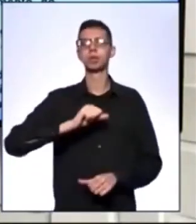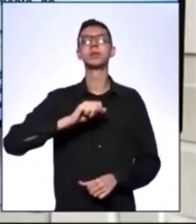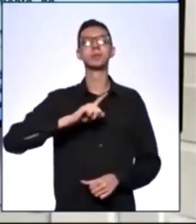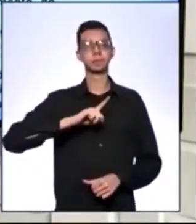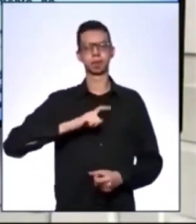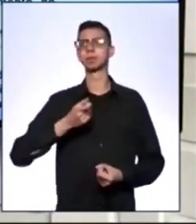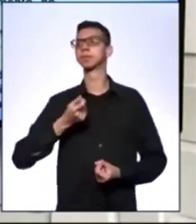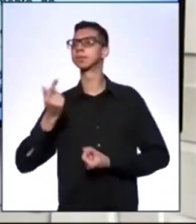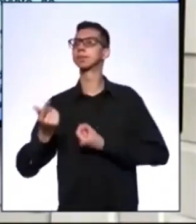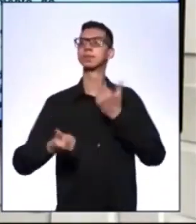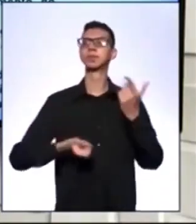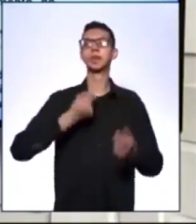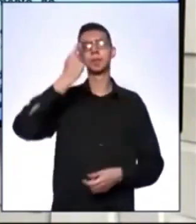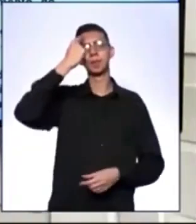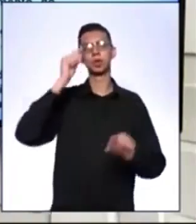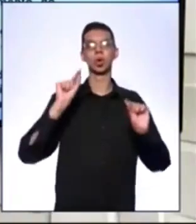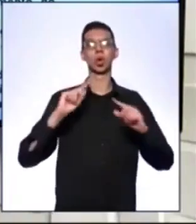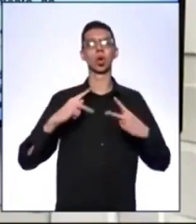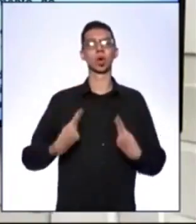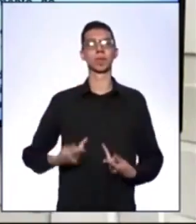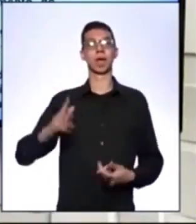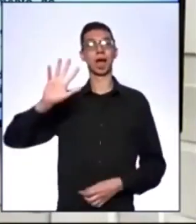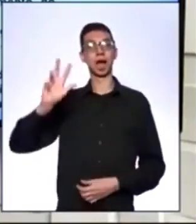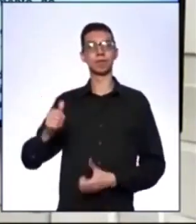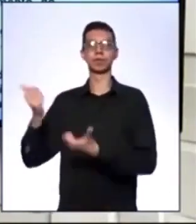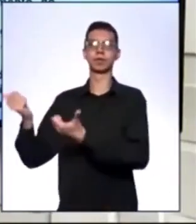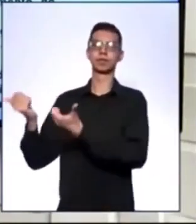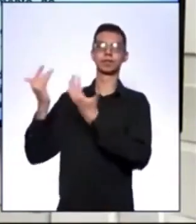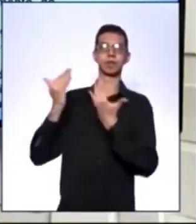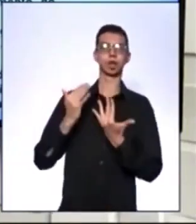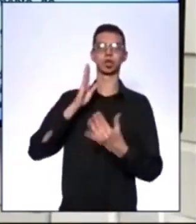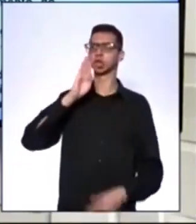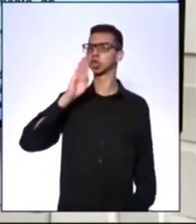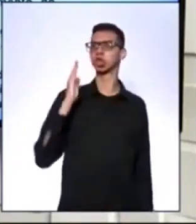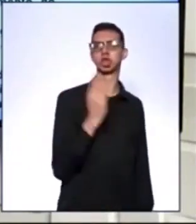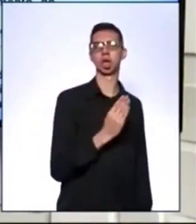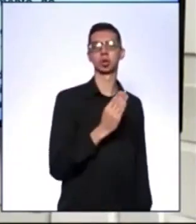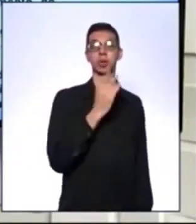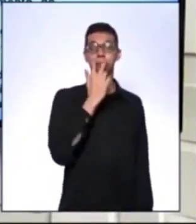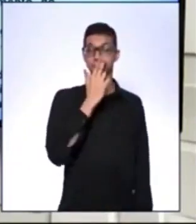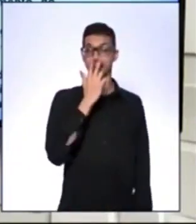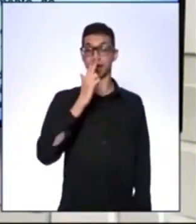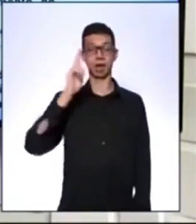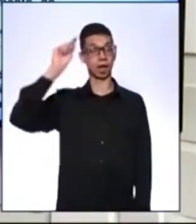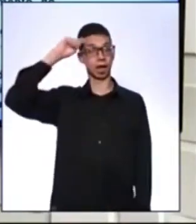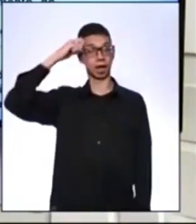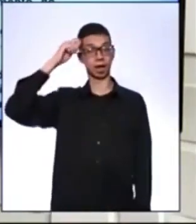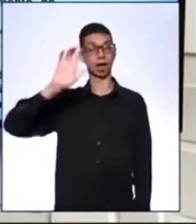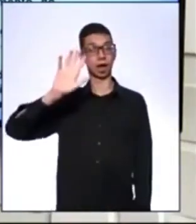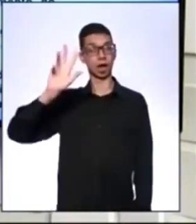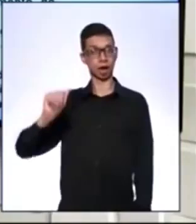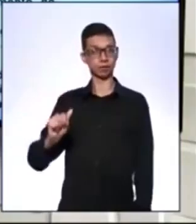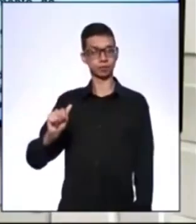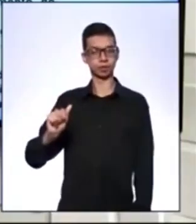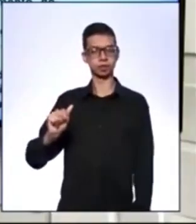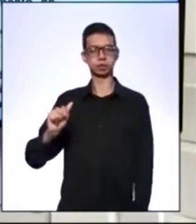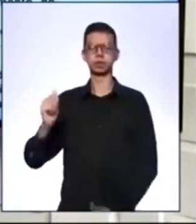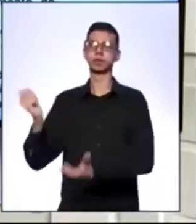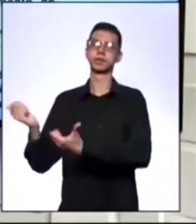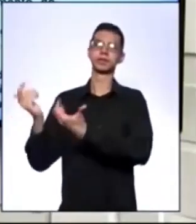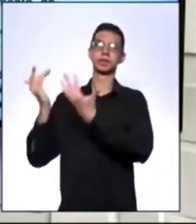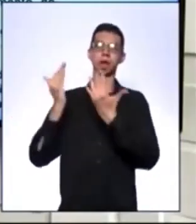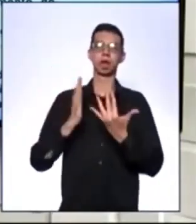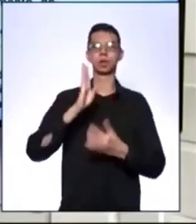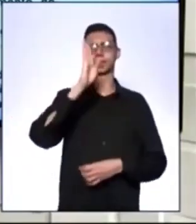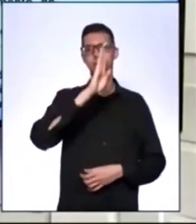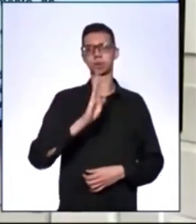possibilidade de que o homem tenha vindo da África para cá, direto. Da África para o Brasil, por conta do achado, né? As feições,